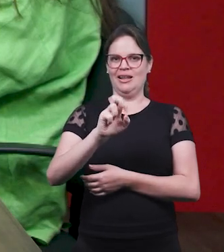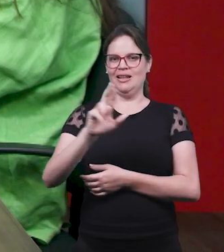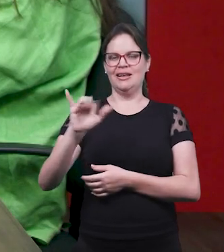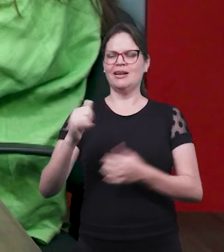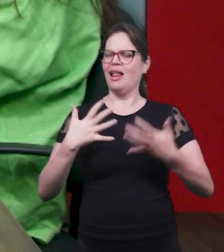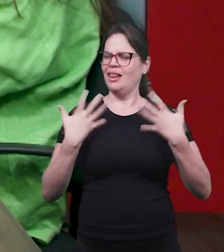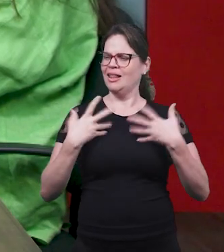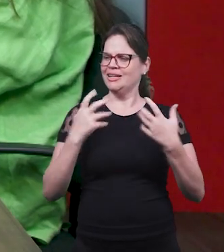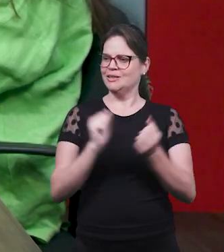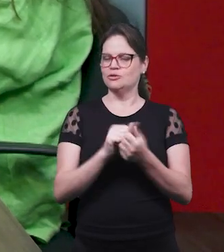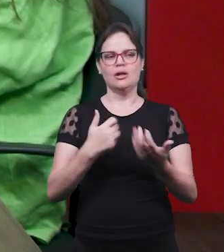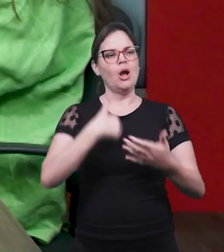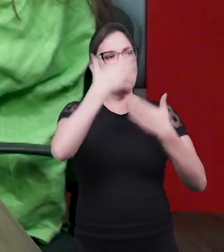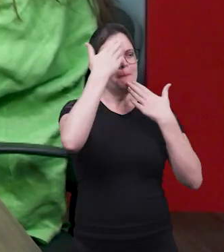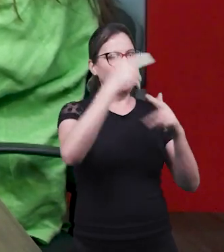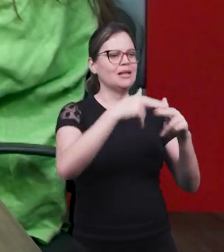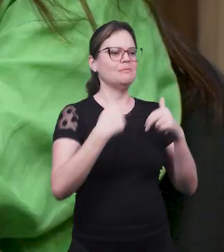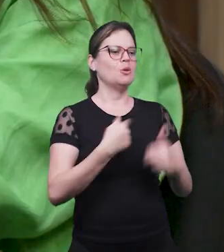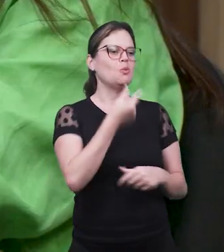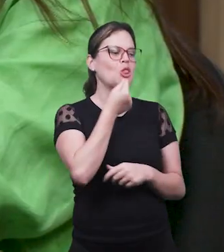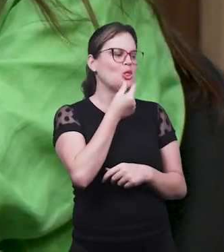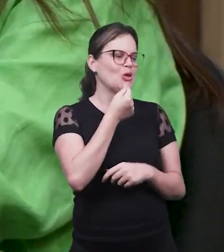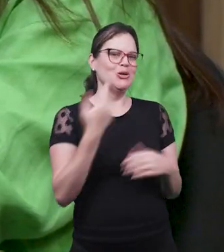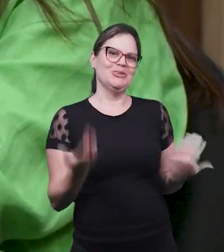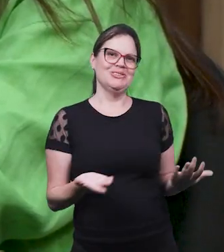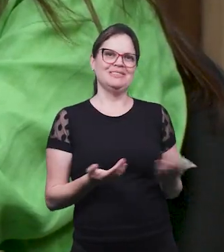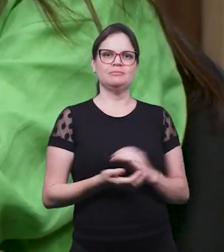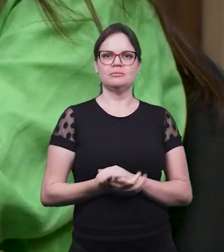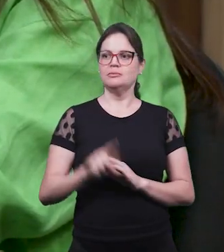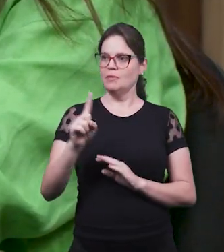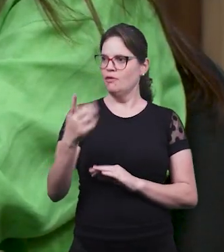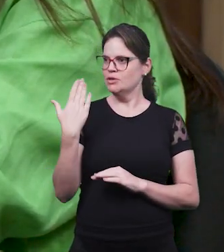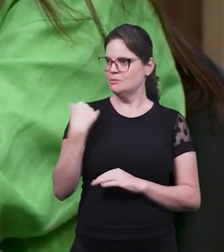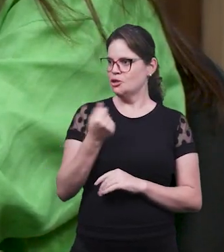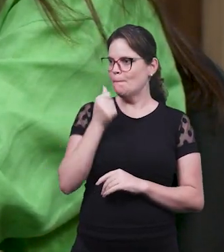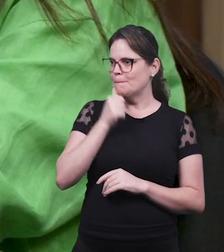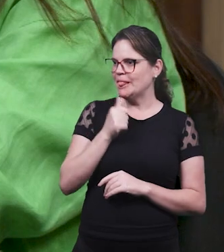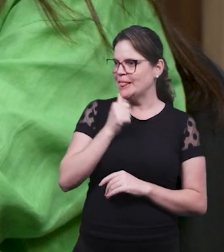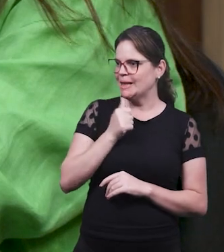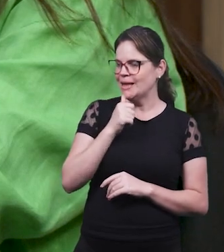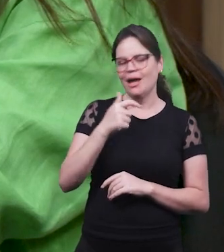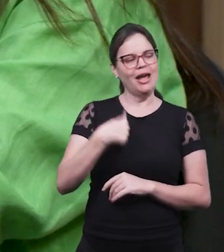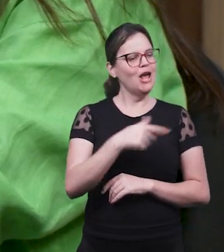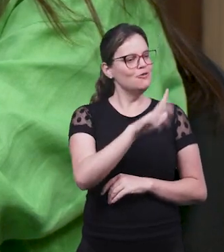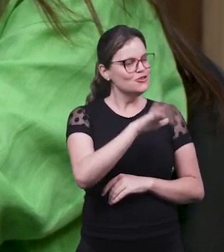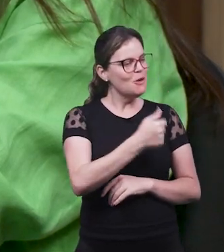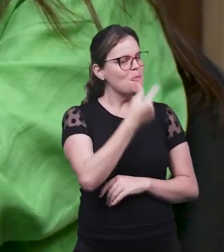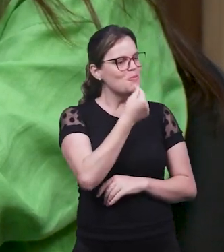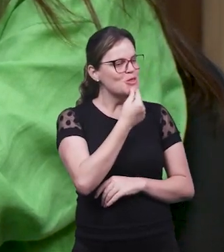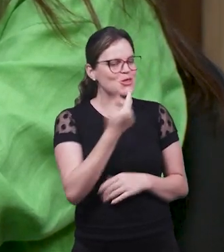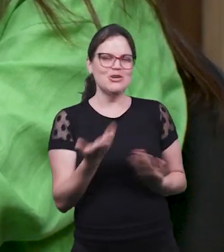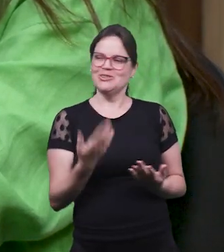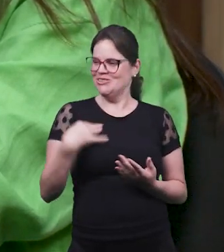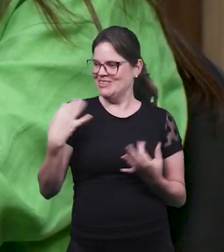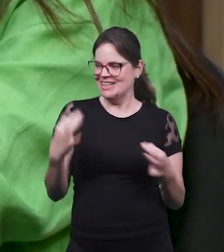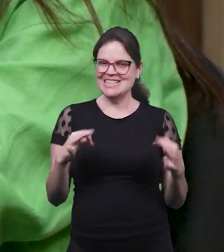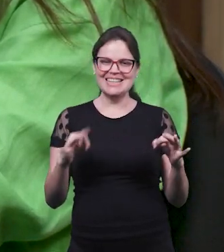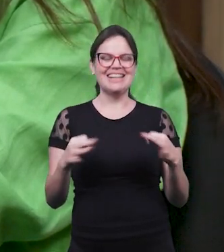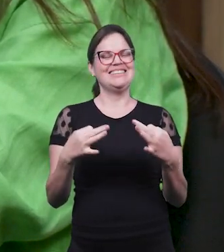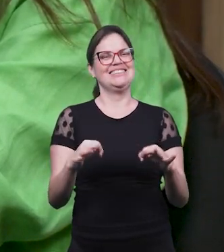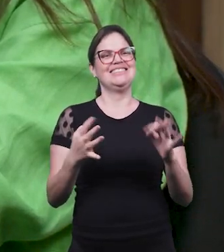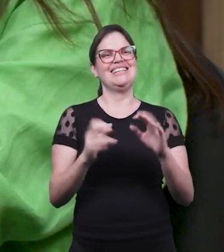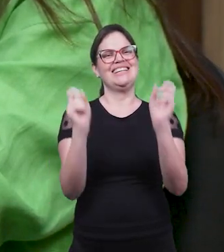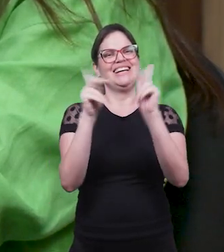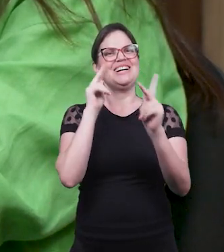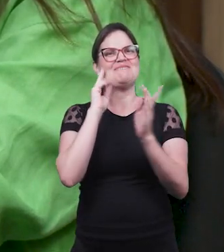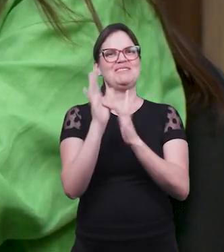Amém. Obrigado pelo garoto. Não é? Já fiquei feliz. O senhor nos chama de meninas. São as meninas de organização e método. Coisa boa, não é? Paz do